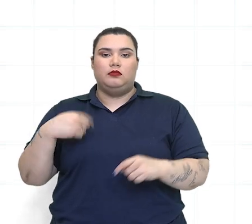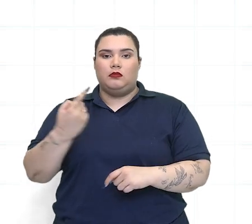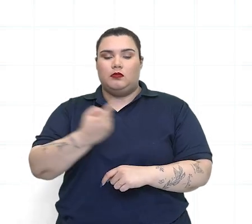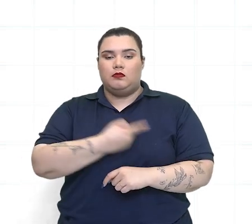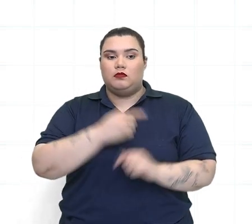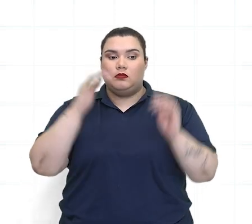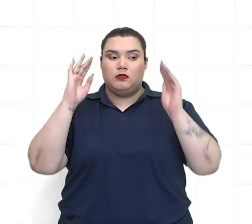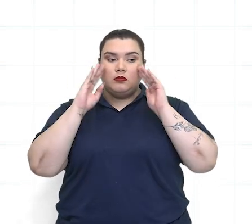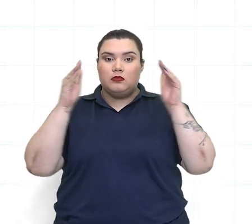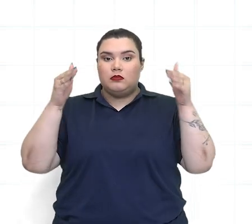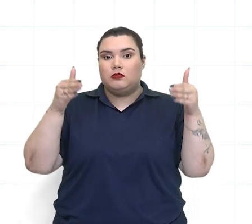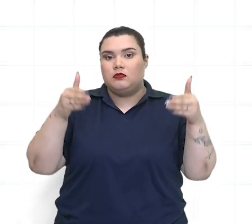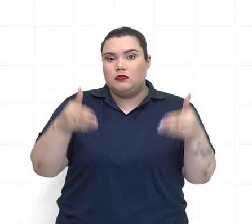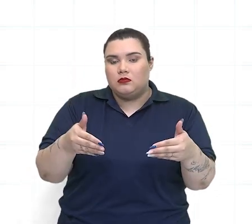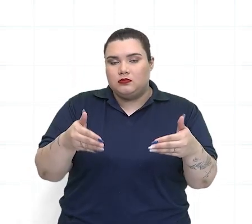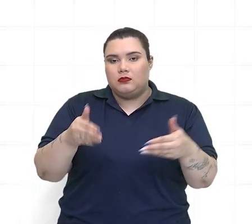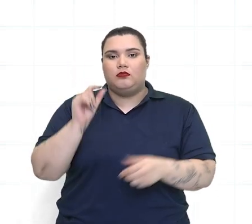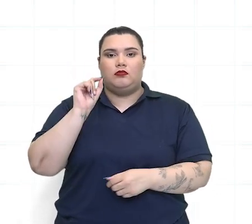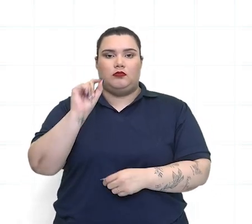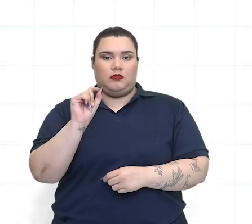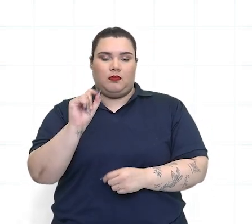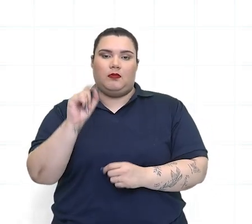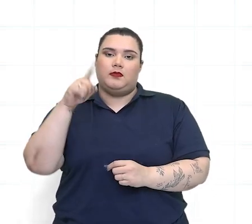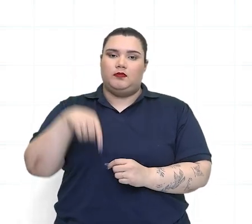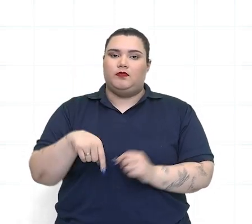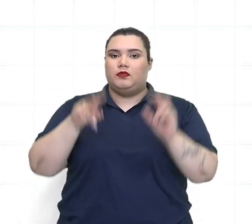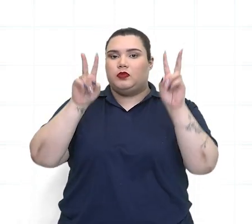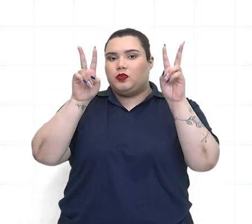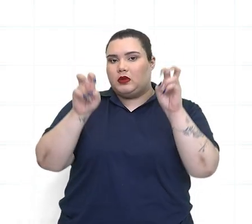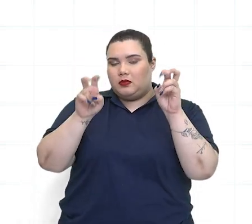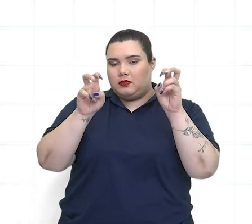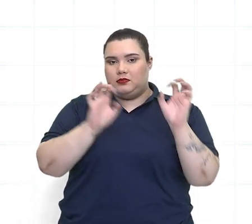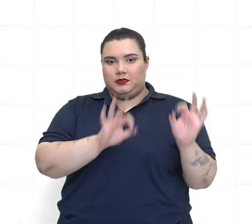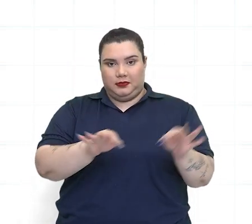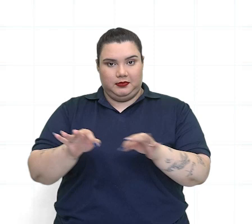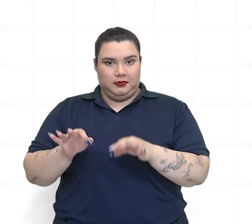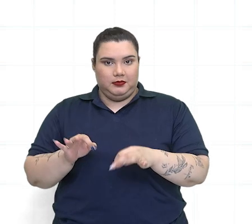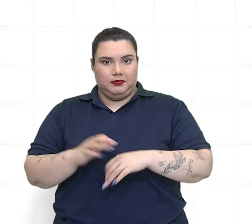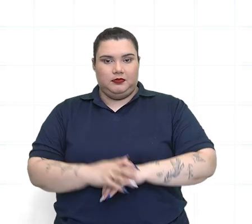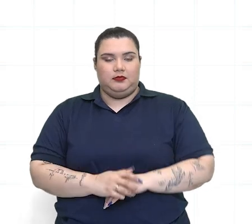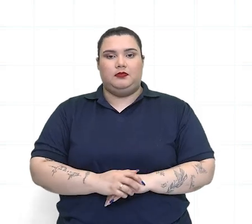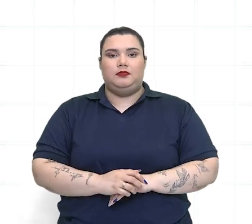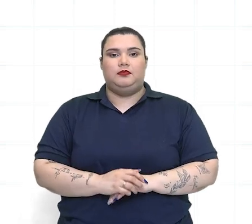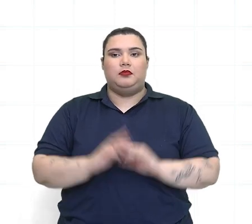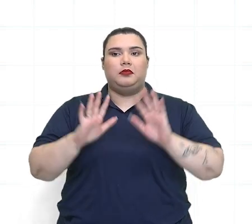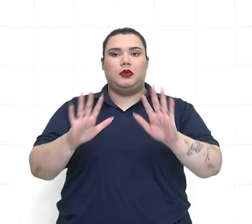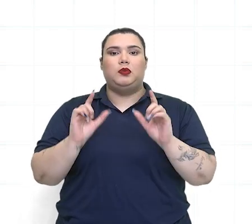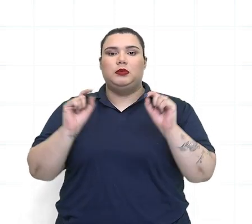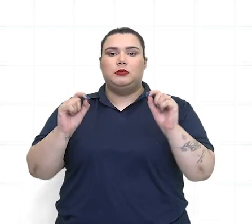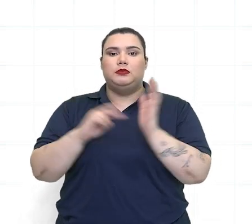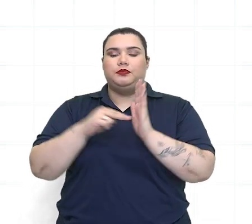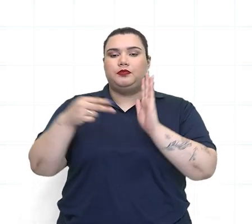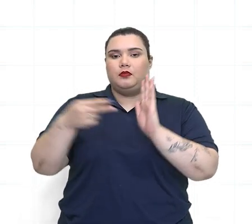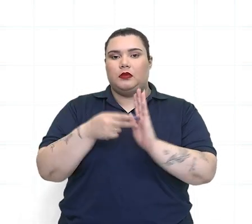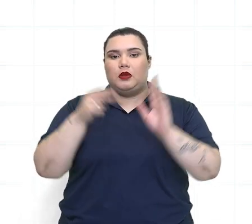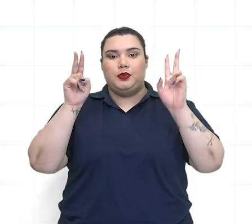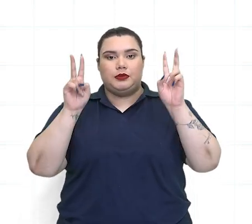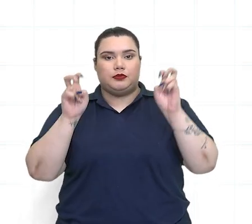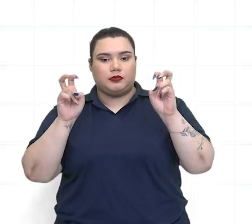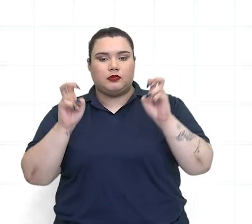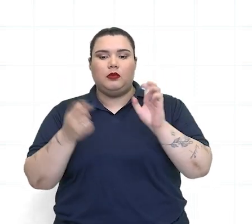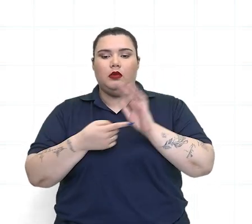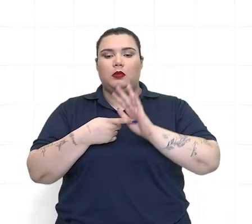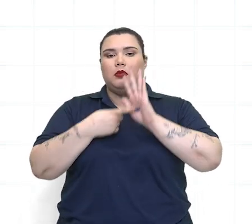iremos enfatizar é o tema, né? Sobre o tema. Então, o que é um tema? Diz respeito